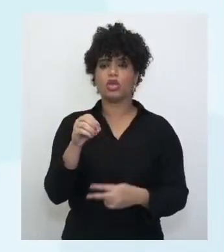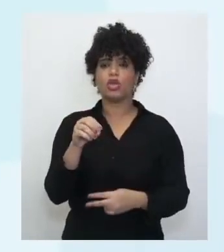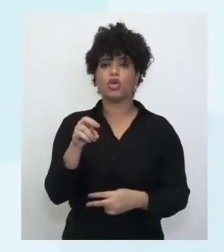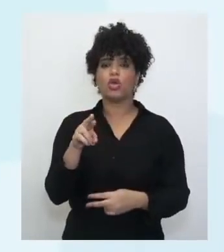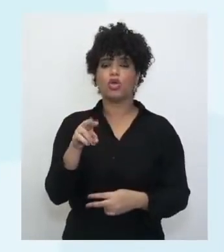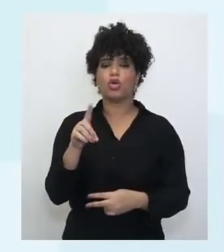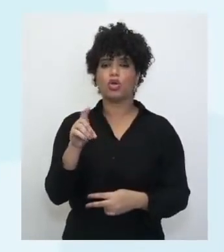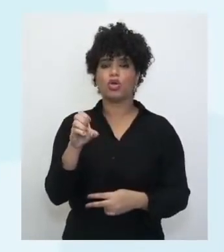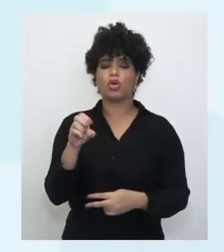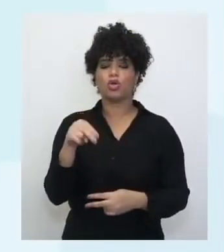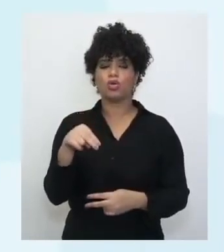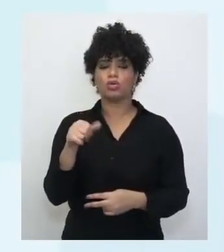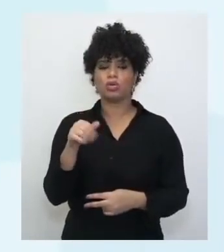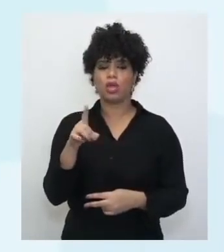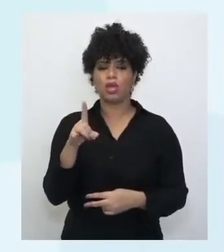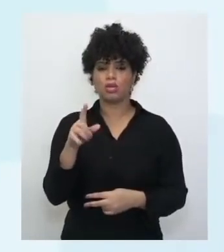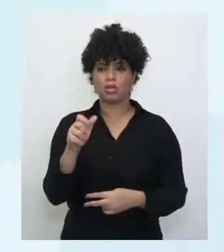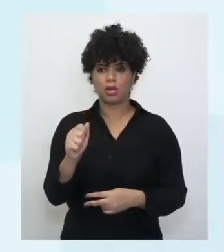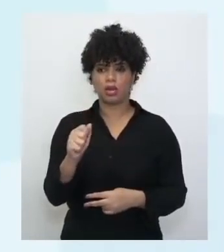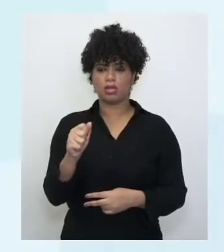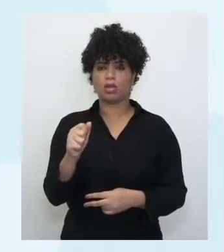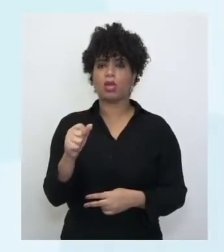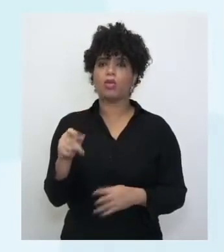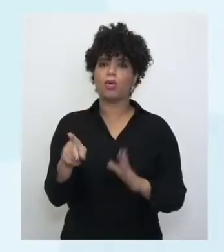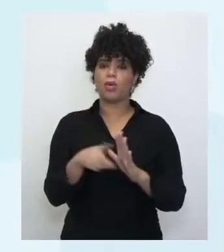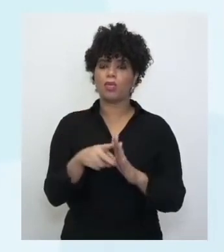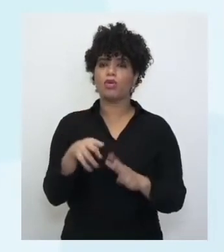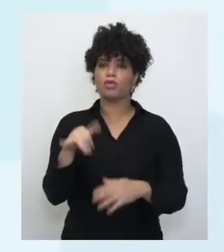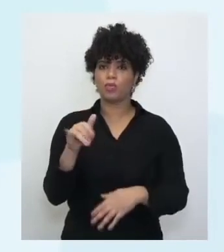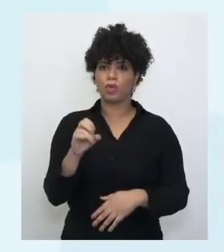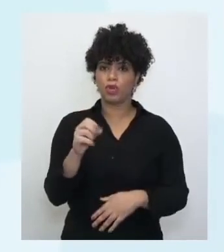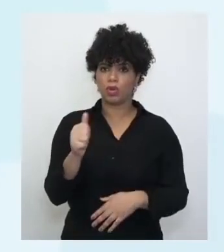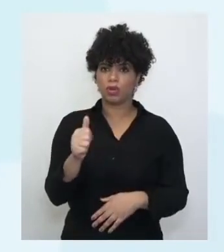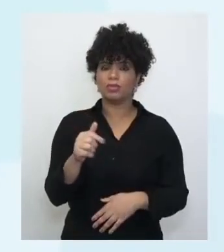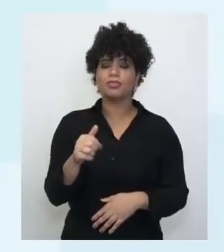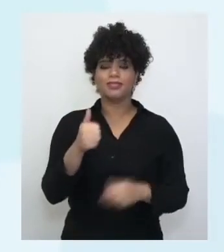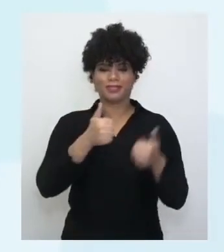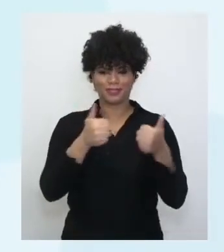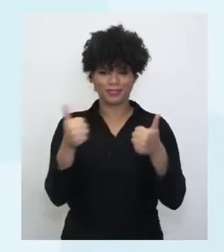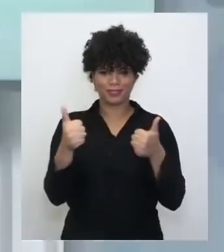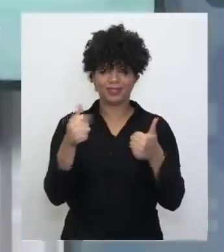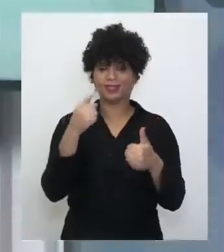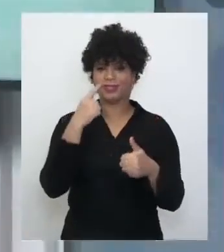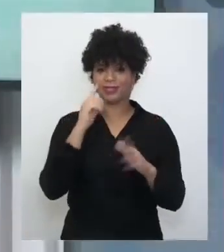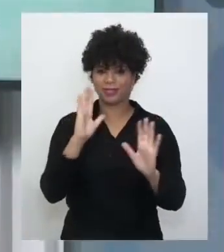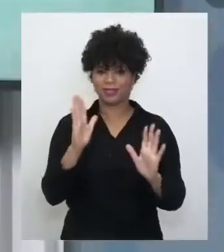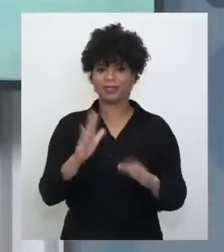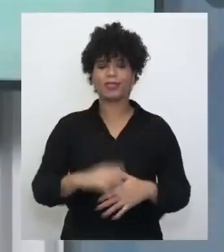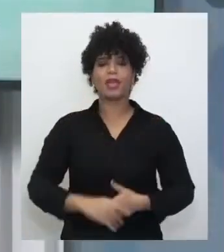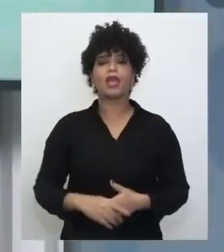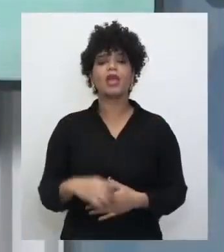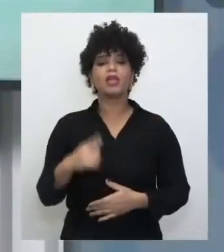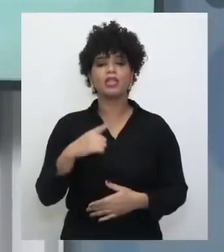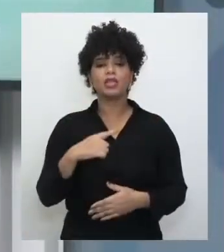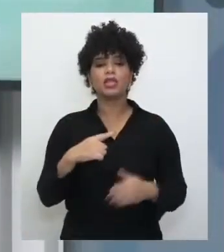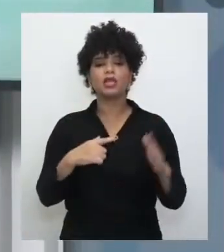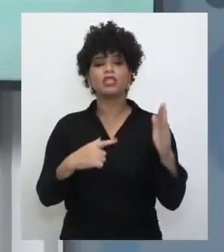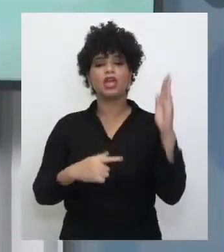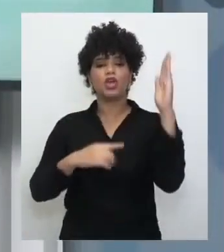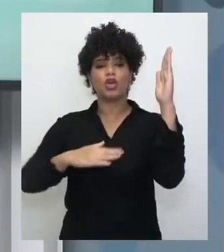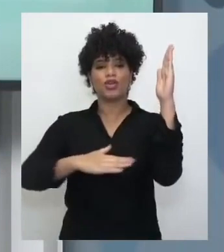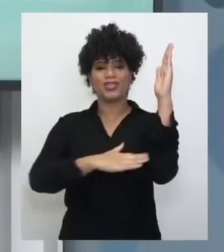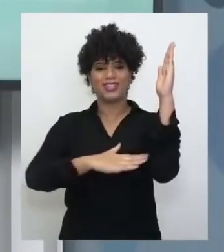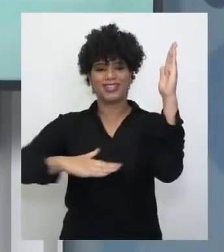chama de ordenada, que é o eixo y. Tudo bem? Então, respirou, plano cartesiano, você tem lá eixo